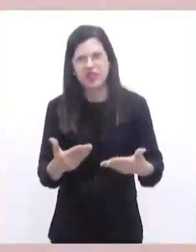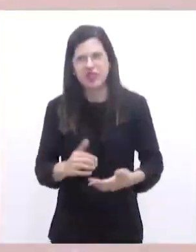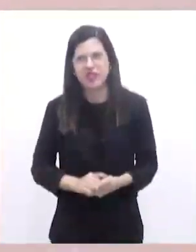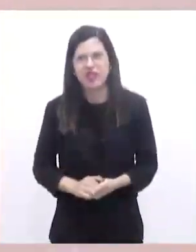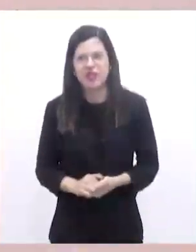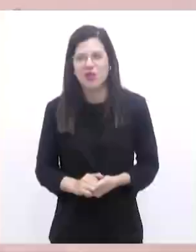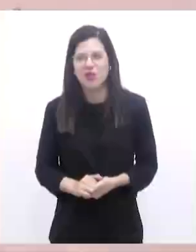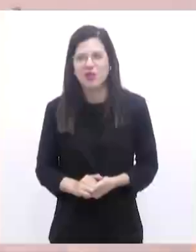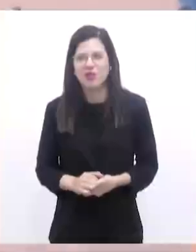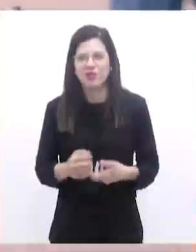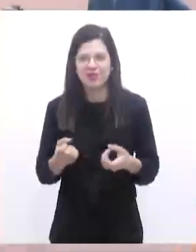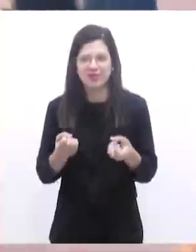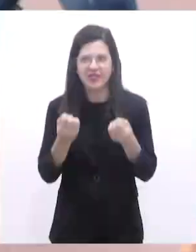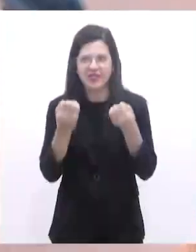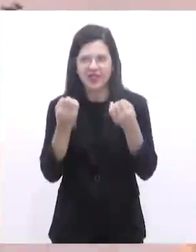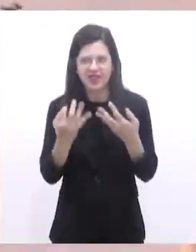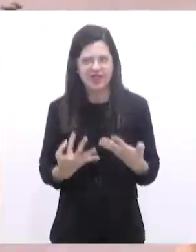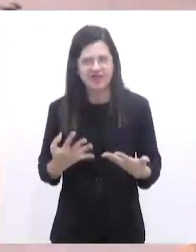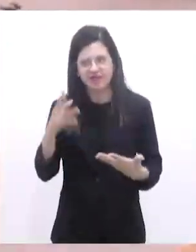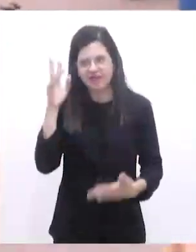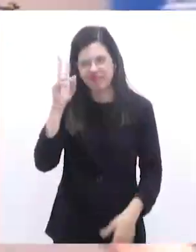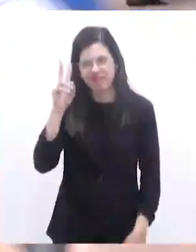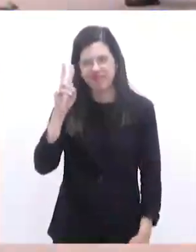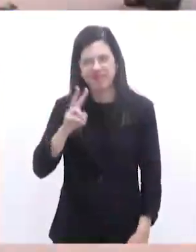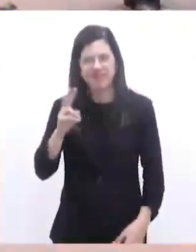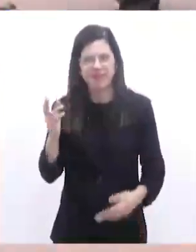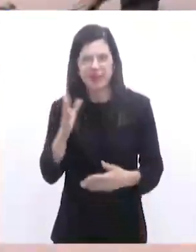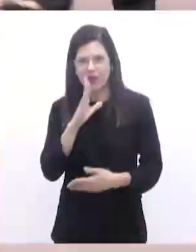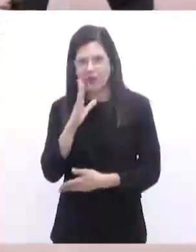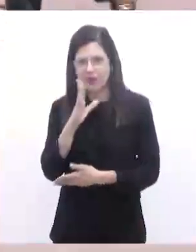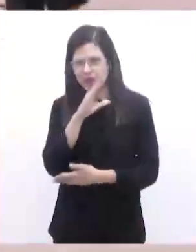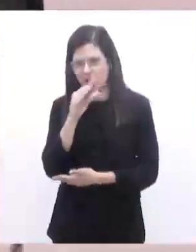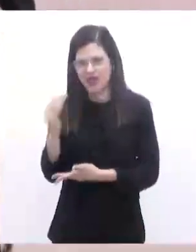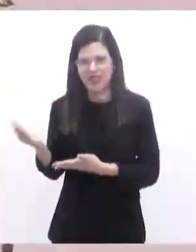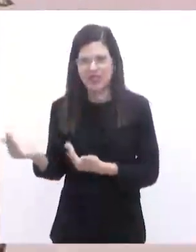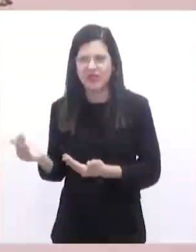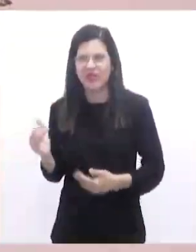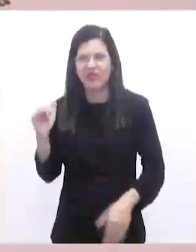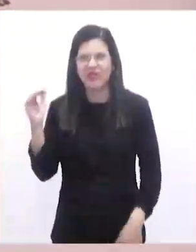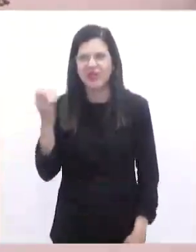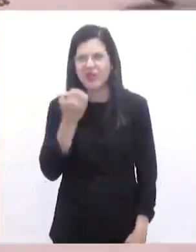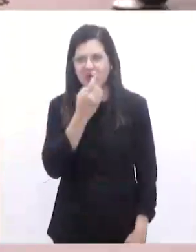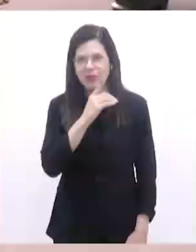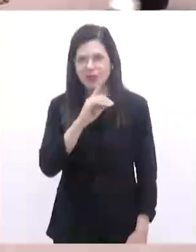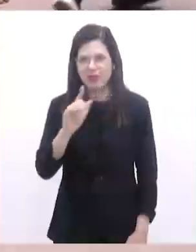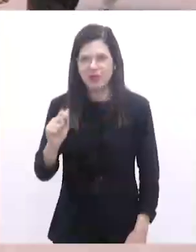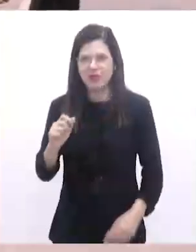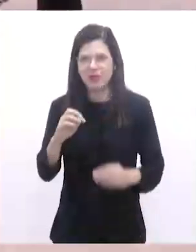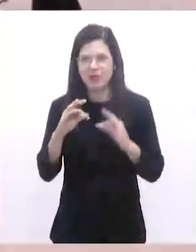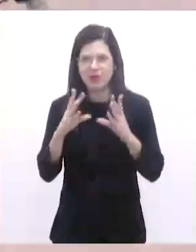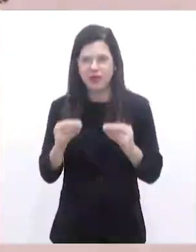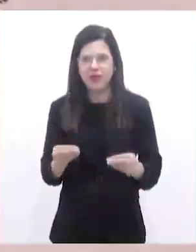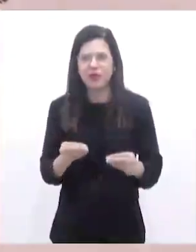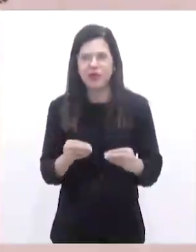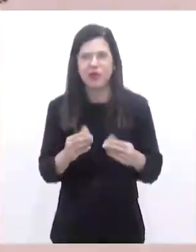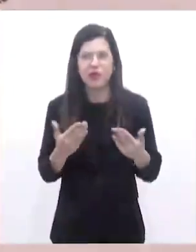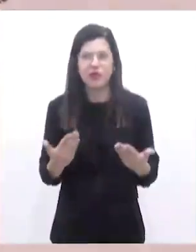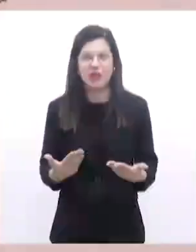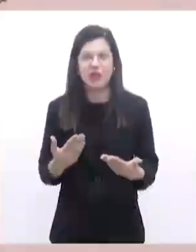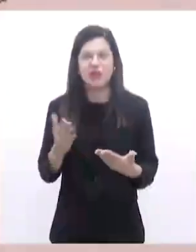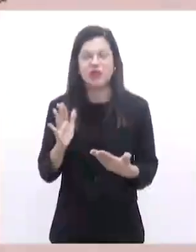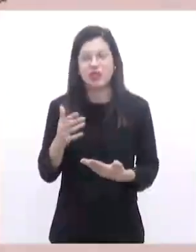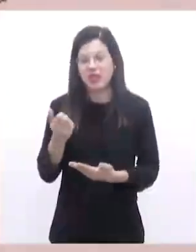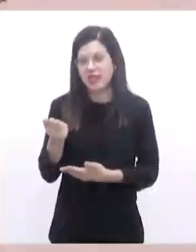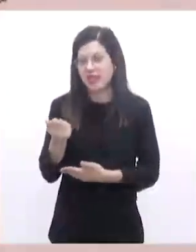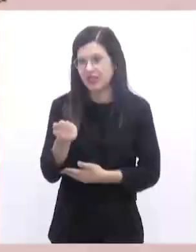contar um pouco da nossa história para esses jovens, adolescentes e adultos também? Bom dia para todos. O rolê surgiu há 13